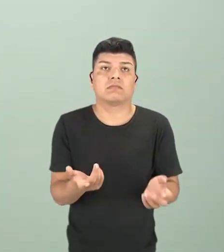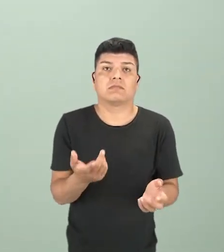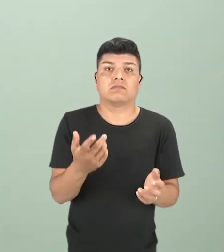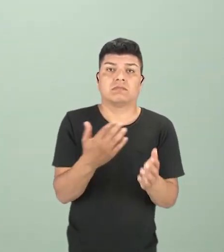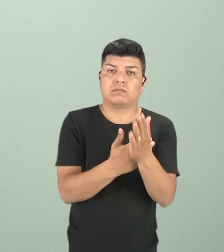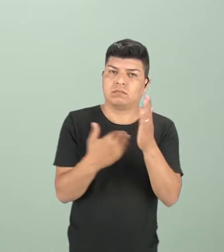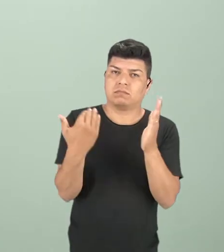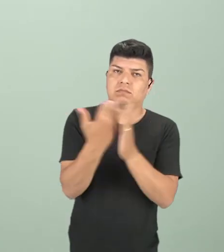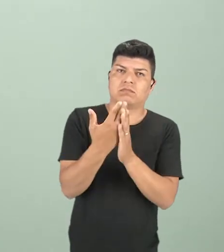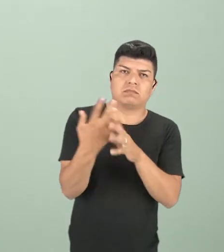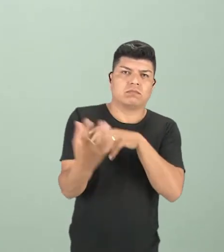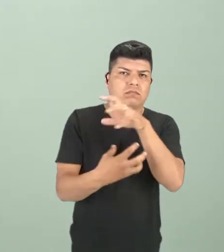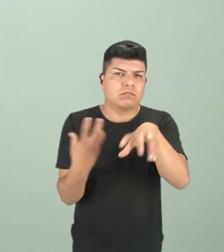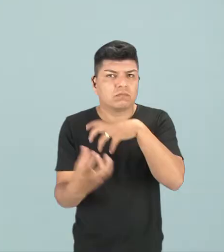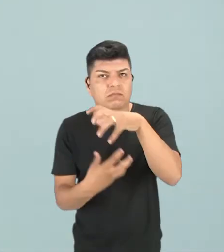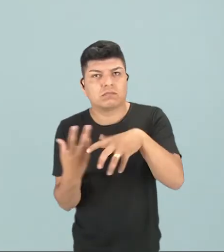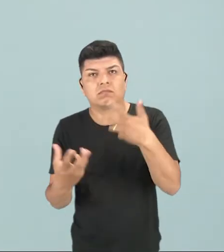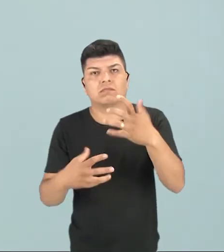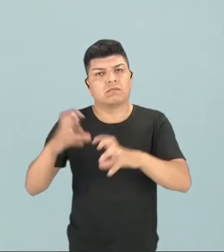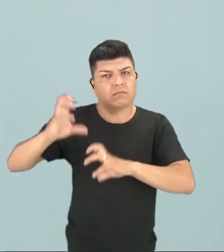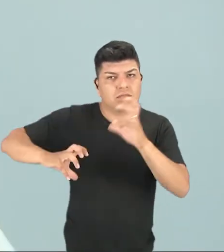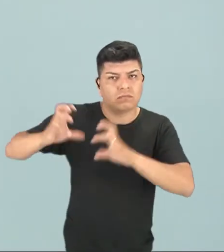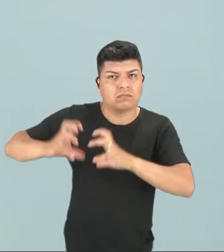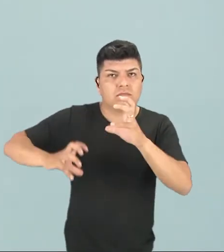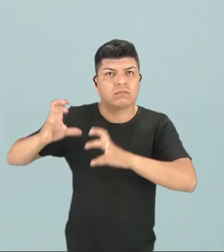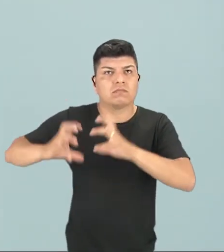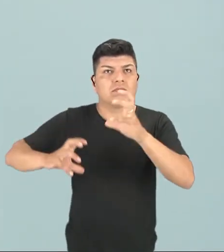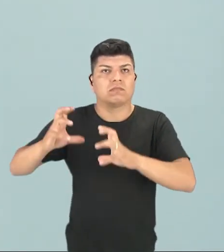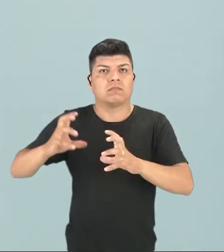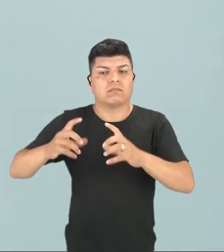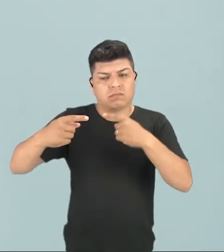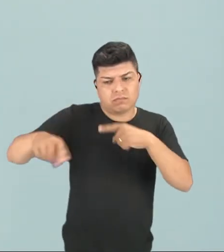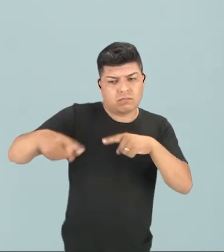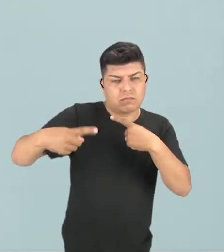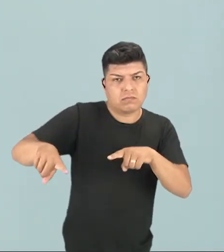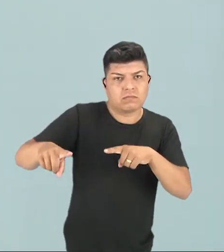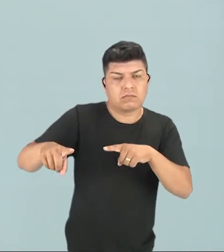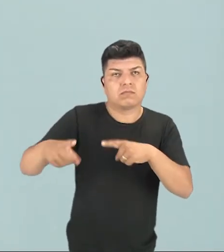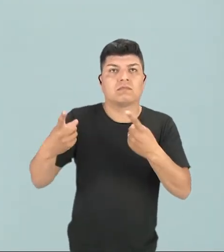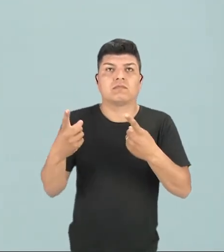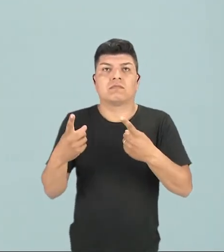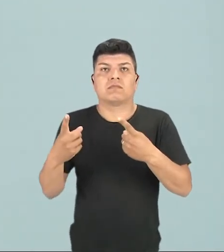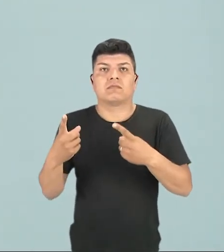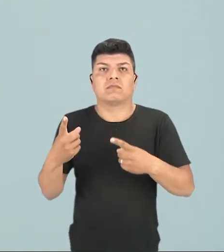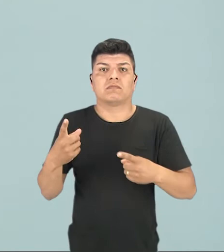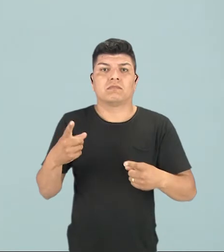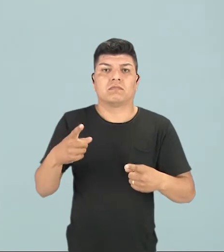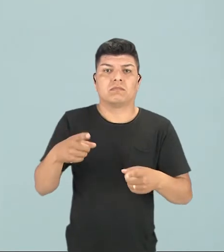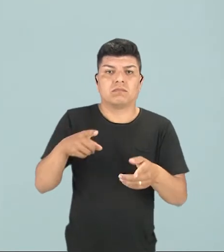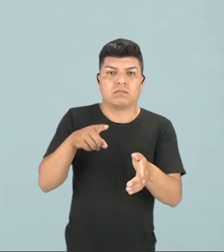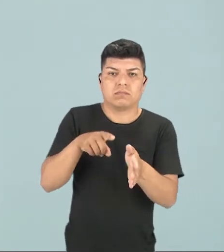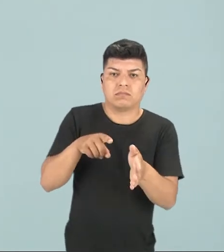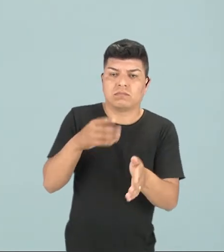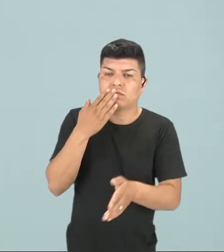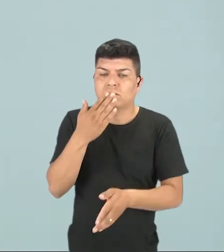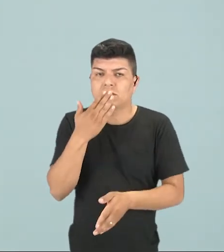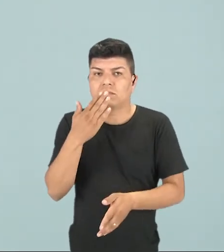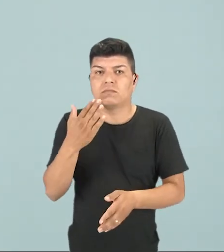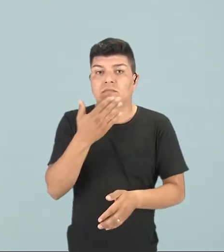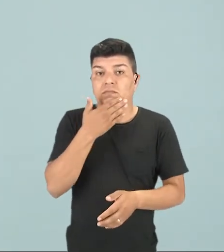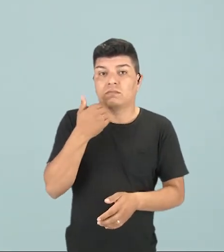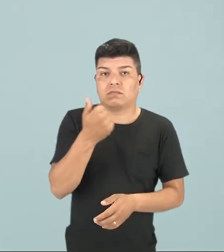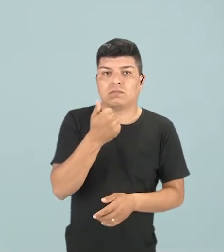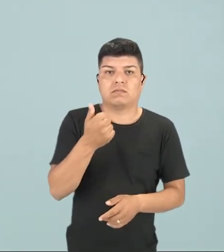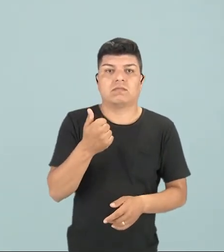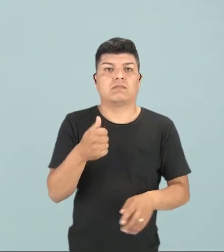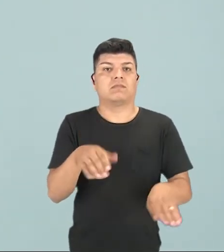algumas revoltas, alguns confrontamentos contra o poder central e até mesmo reivindicando melhorias. E nesse caso aí eles vão